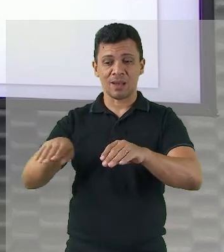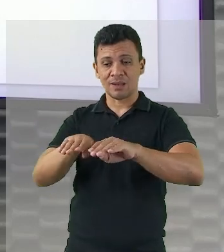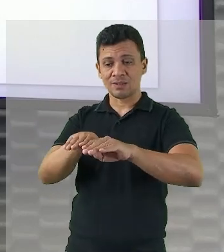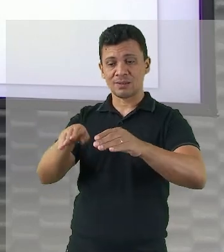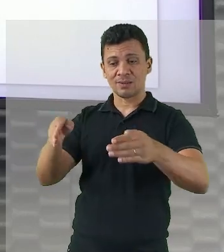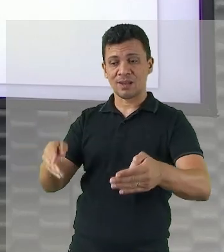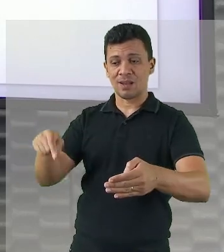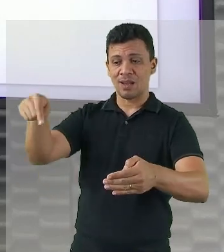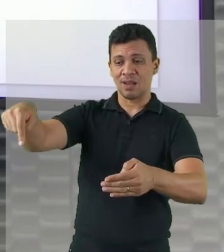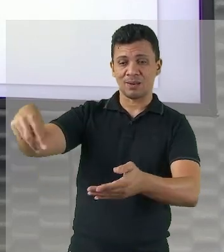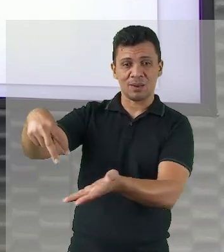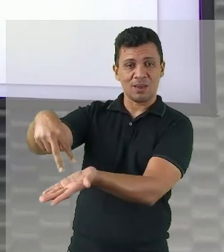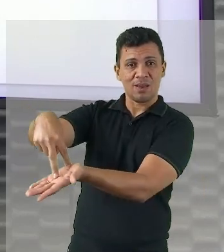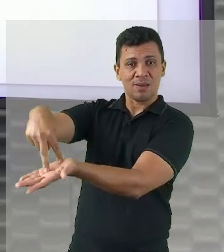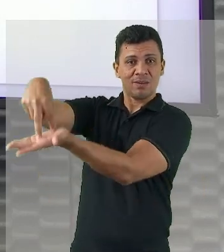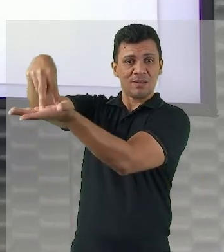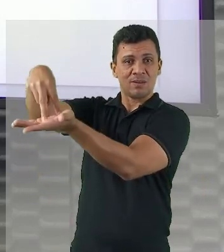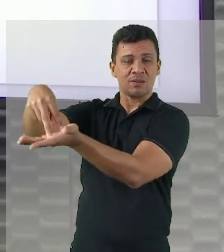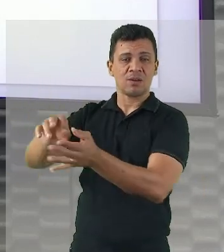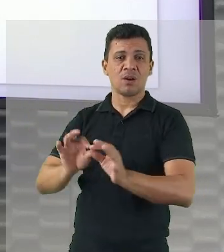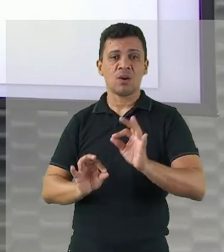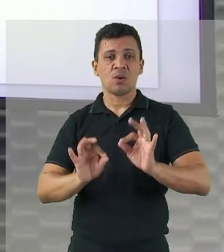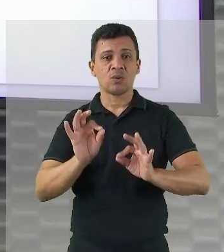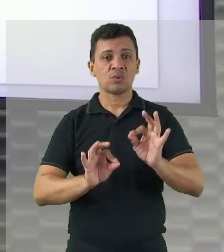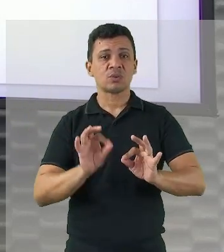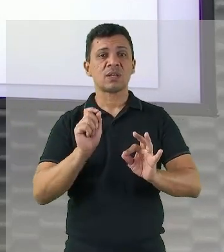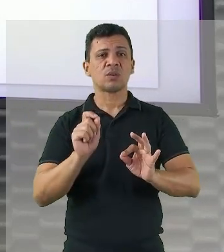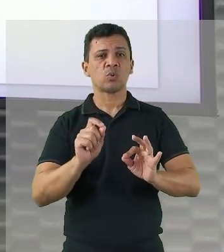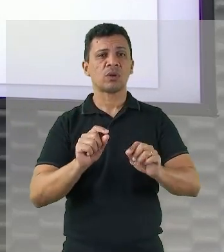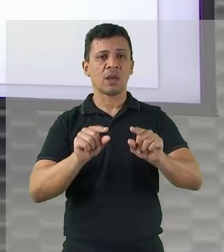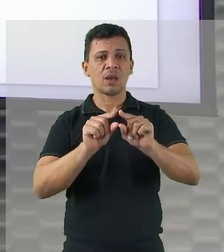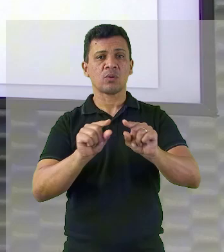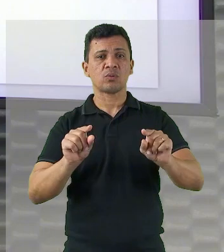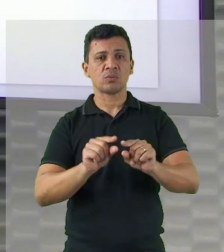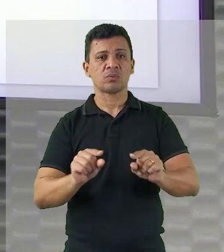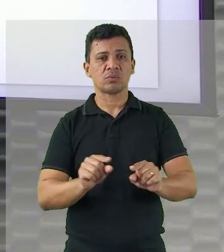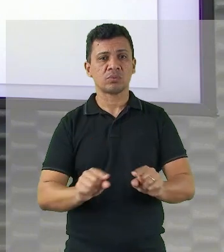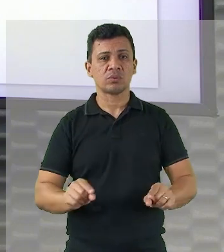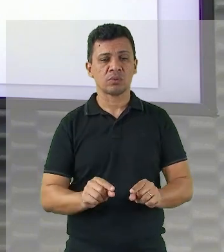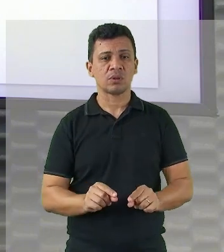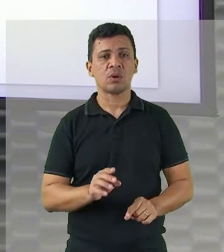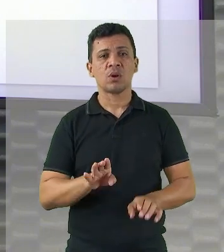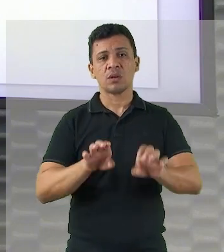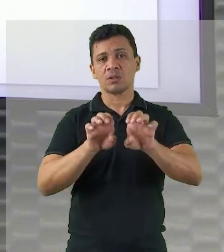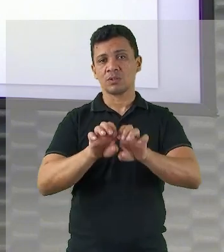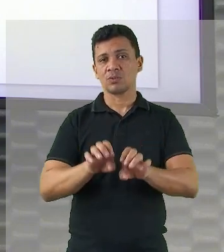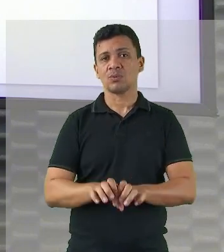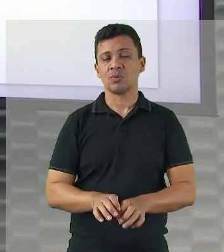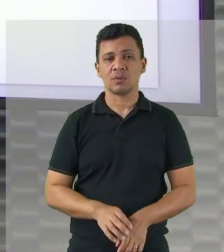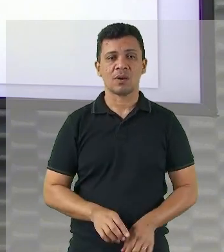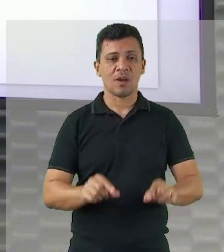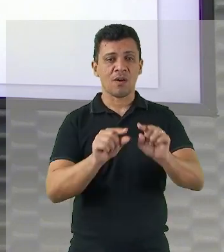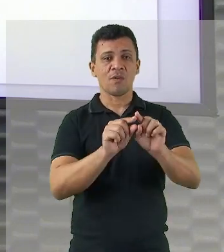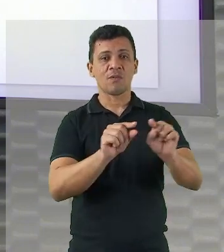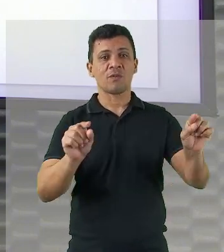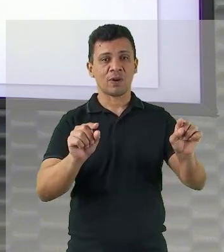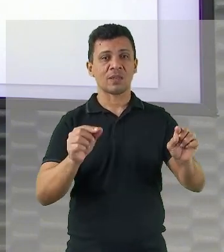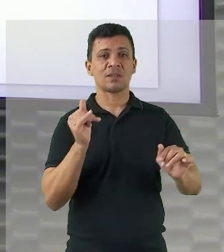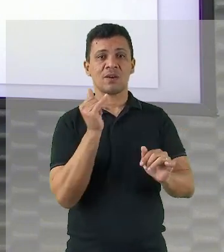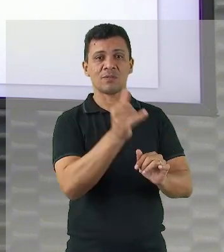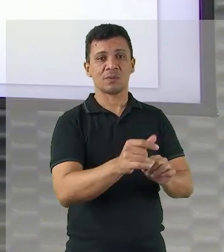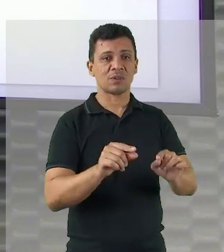você consegue fazer construções usando aquela estrutura que nós já vimos. Frases afirmativas,